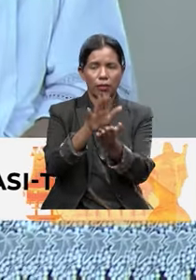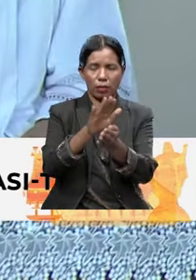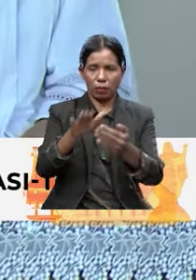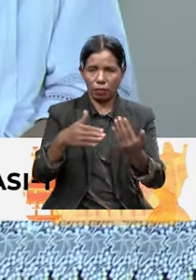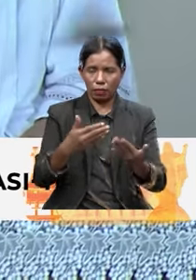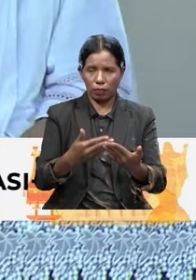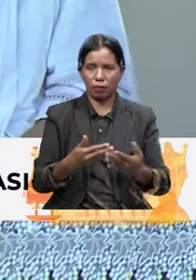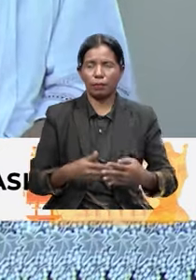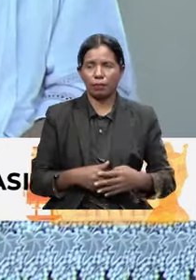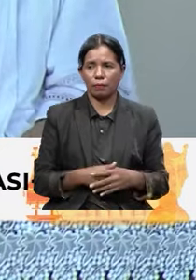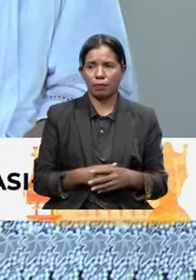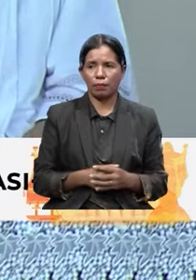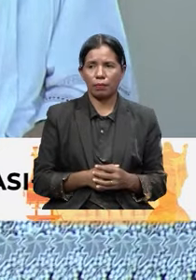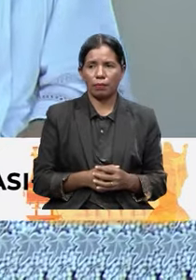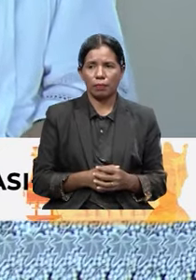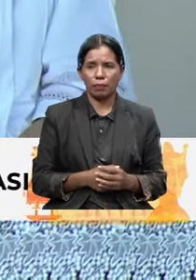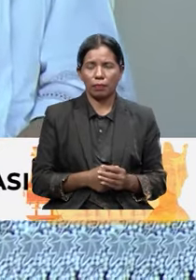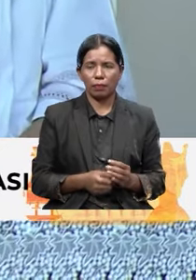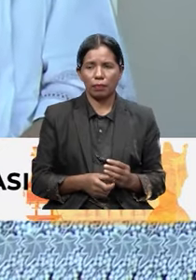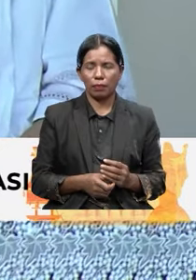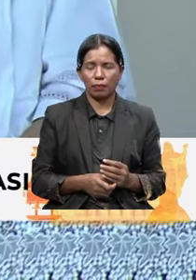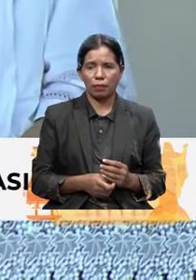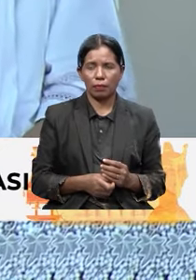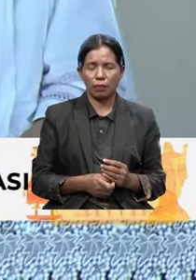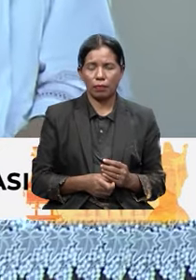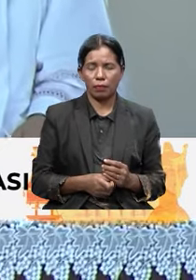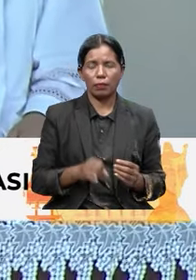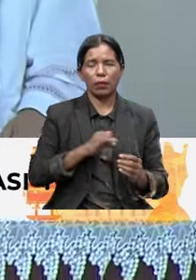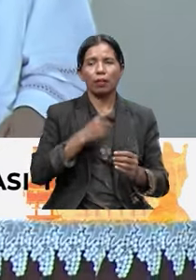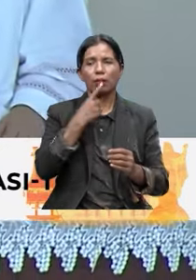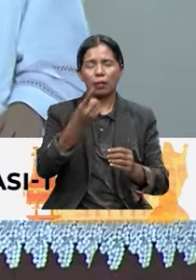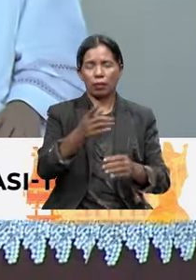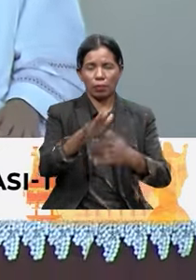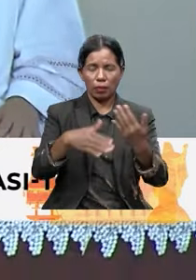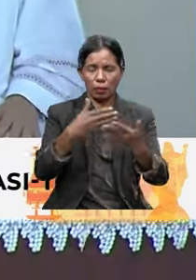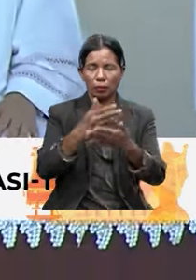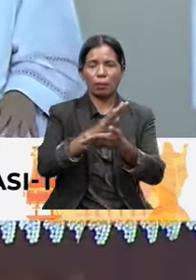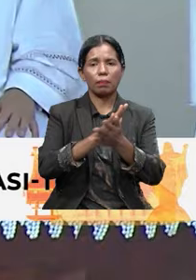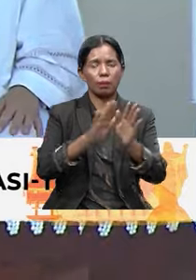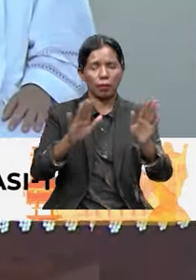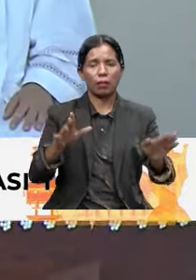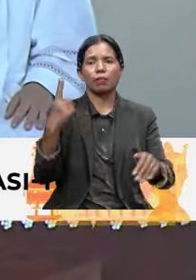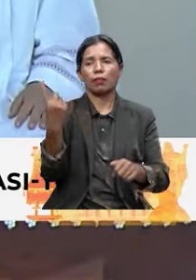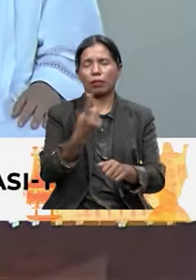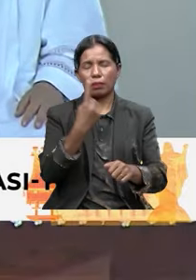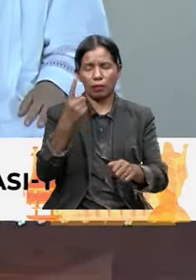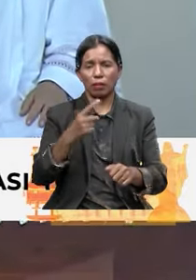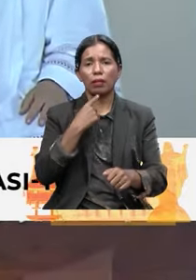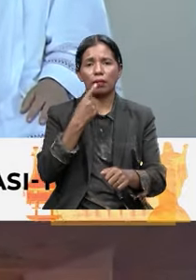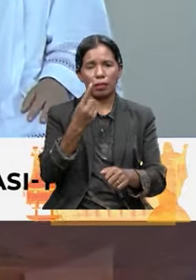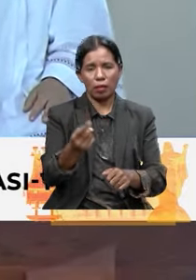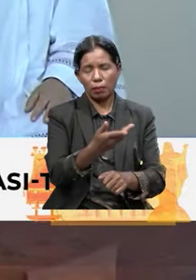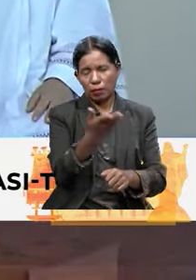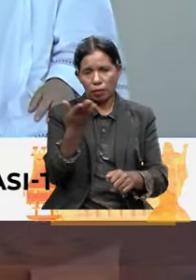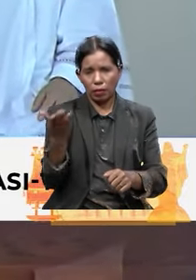quieren cambiarle la cultura. Au deseja ba emi paz ba na fati. Au deseja ba